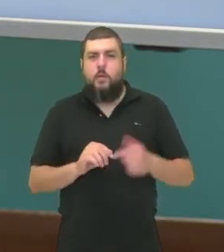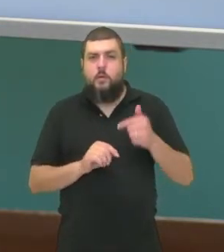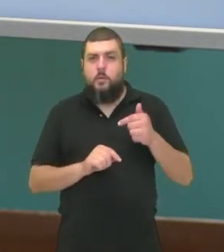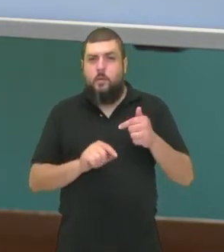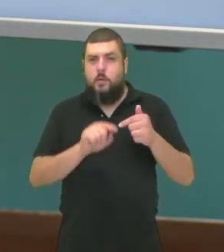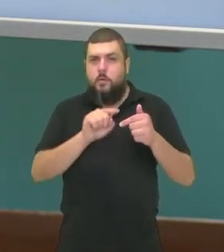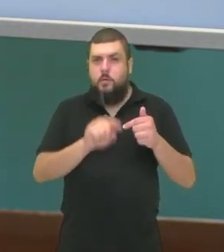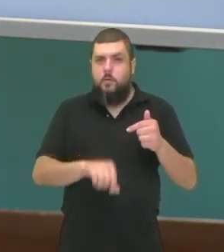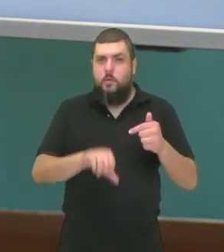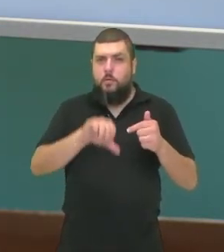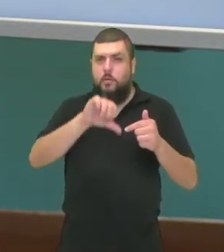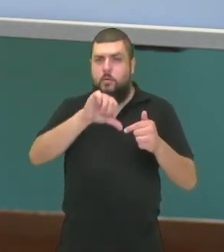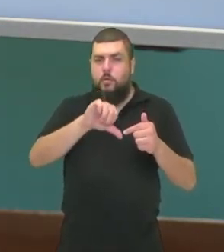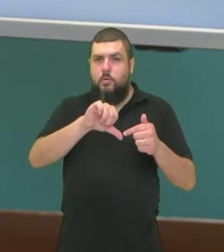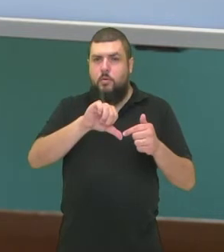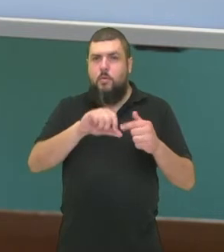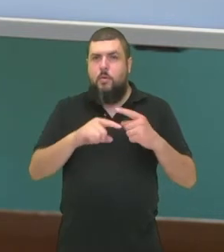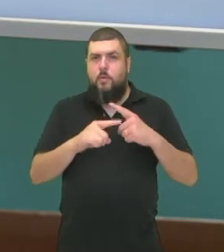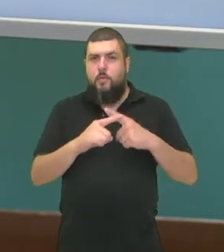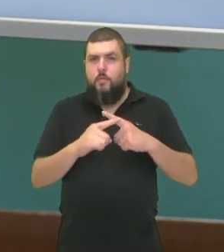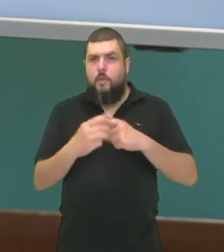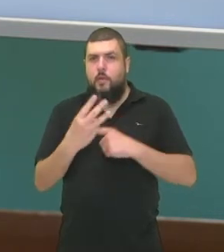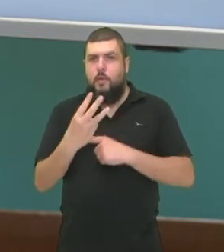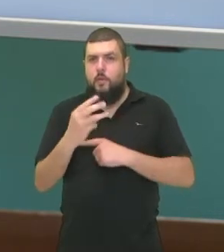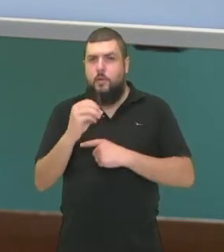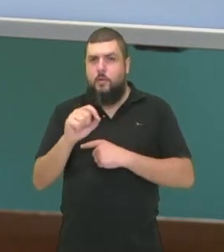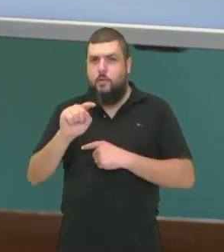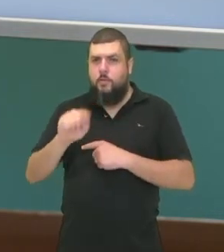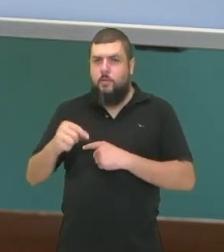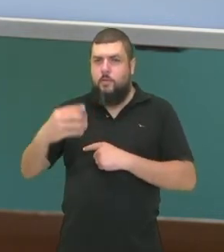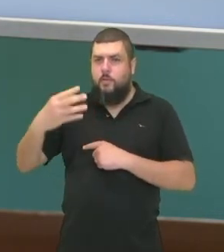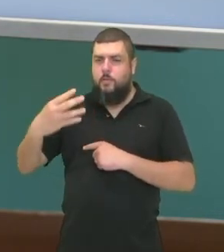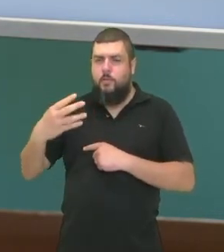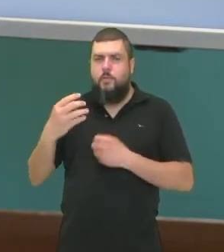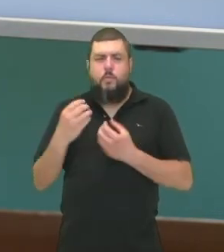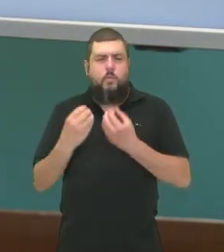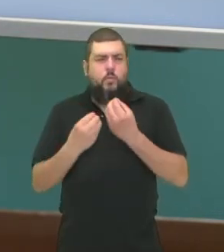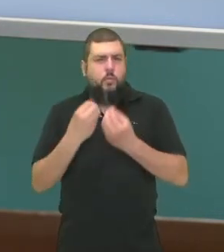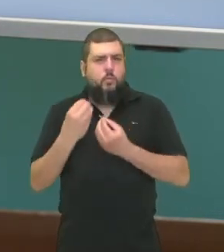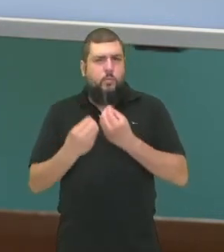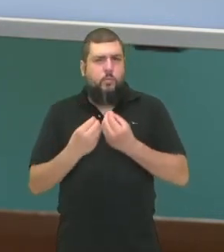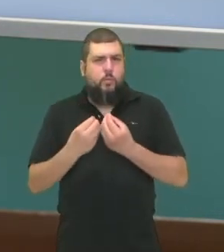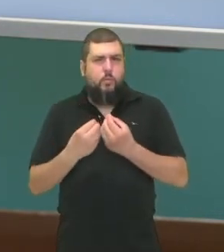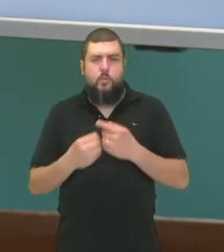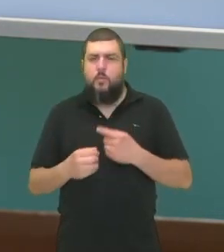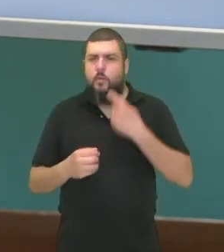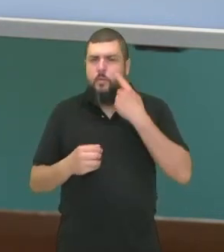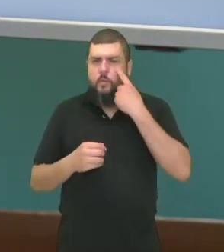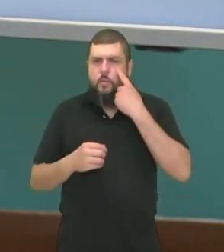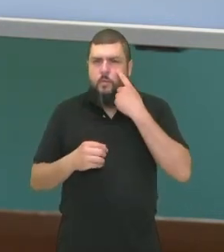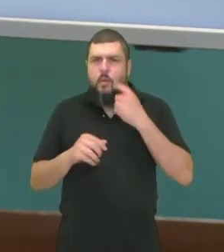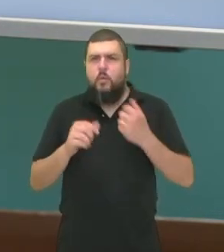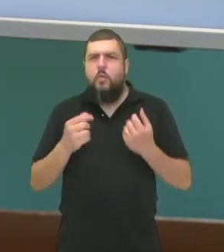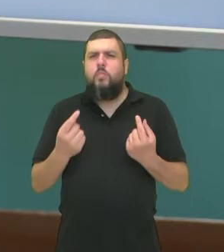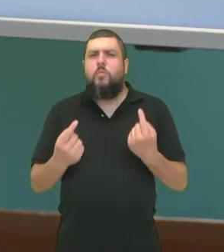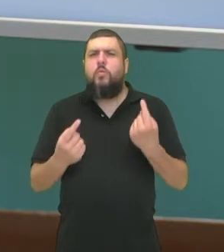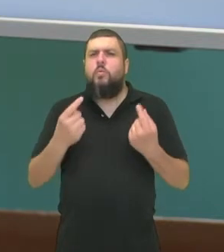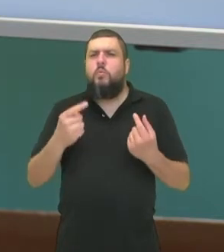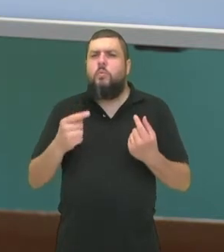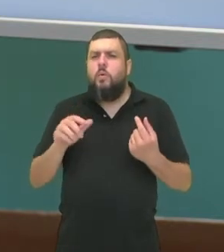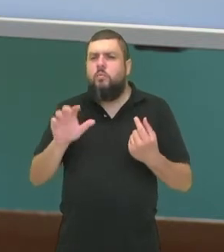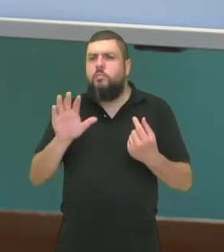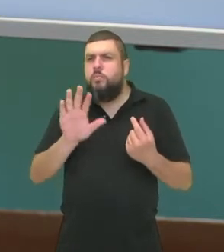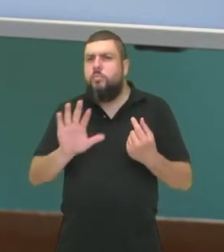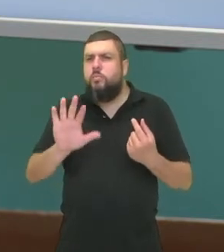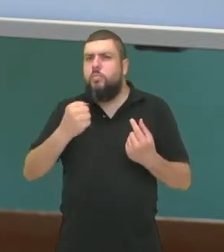30,4, olha só, como que nós podemos estimar isso? Nós olhamos para o número e vamos ver quanto que ele está mais próximo de um